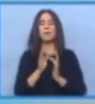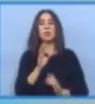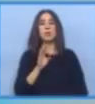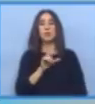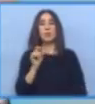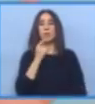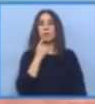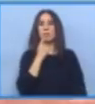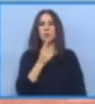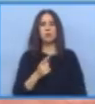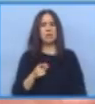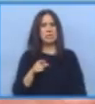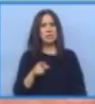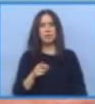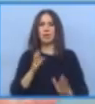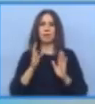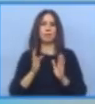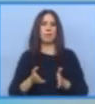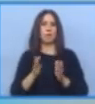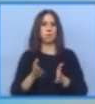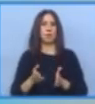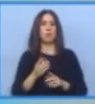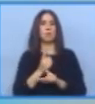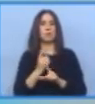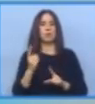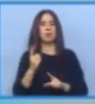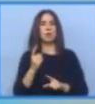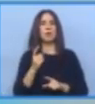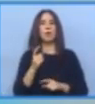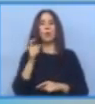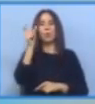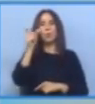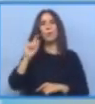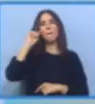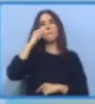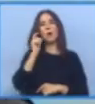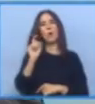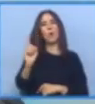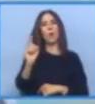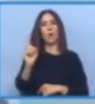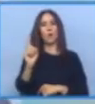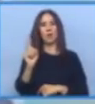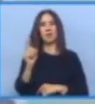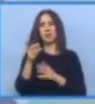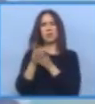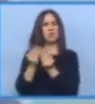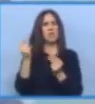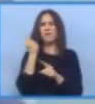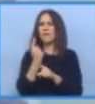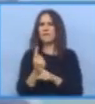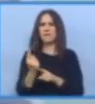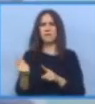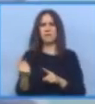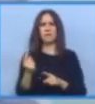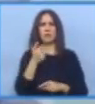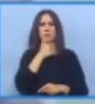que já não é preciso isso, porque há uma vítima de expiação, há uma vítima que resolveu de uma vez por todas